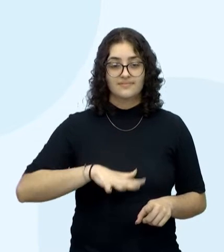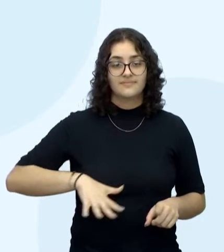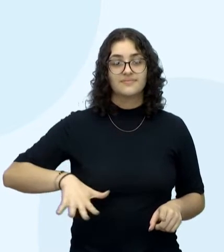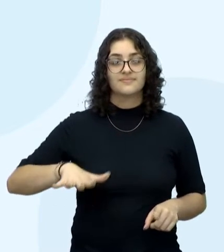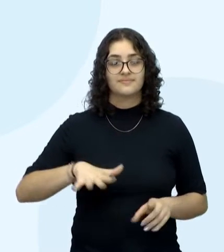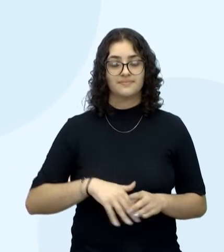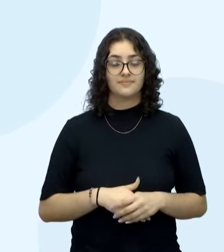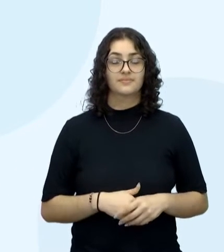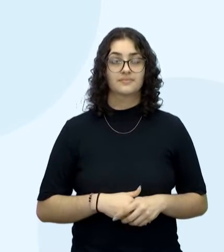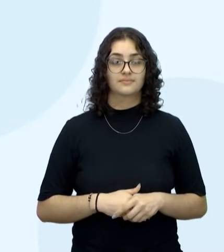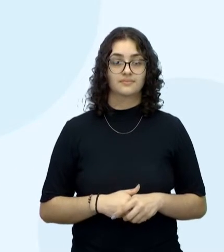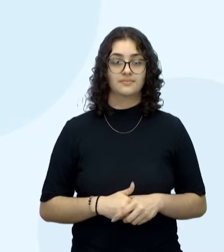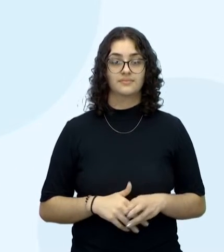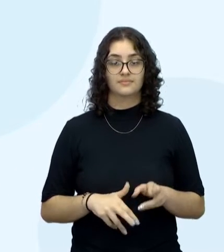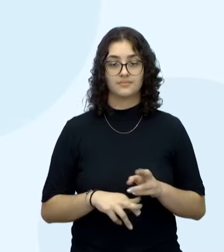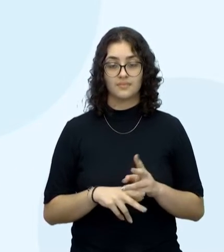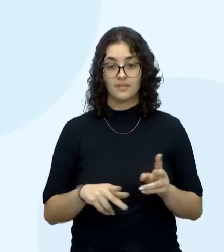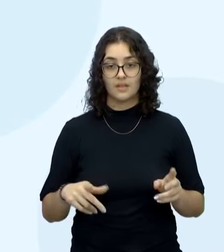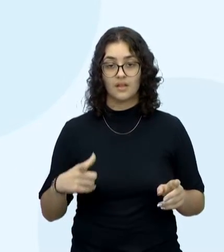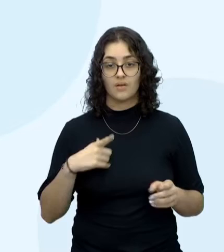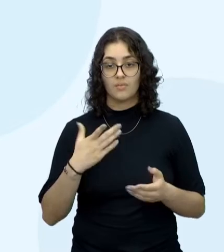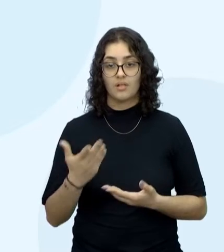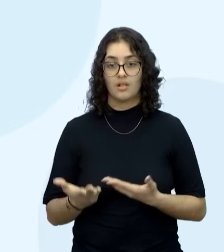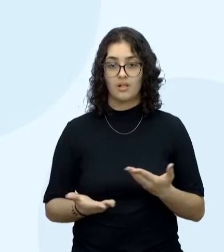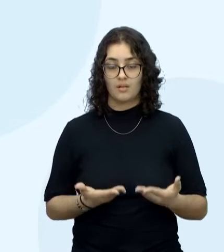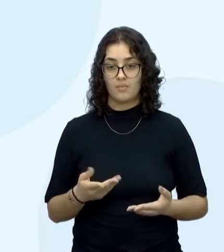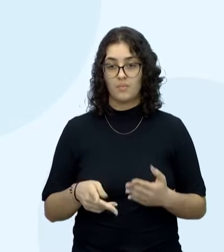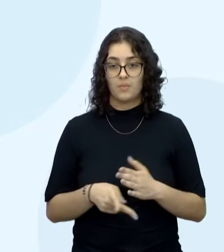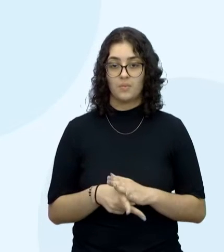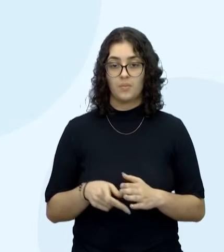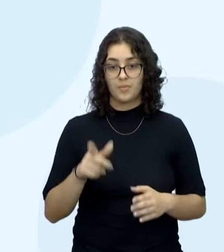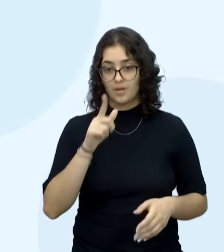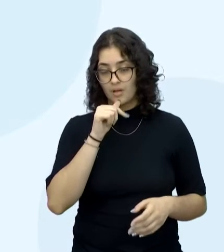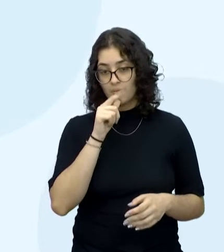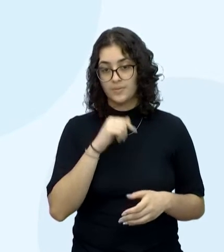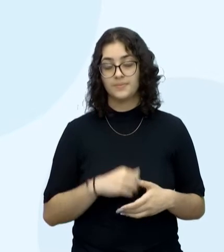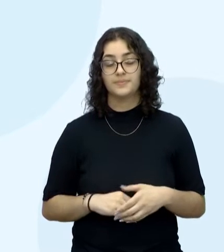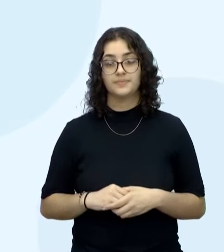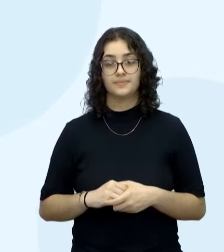vários fármacos não são removidos no tratamento convencional de água.